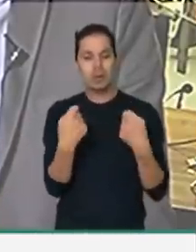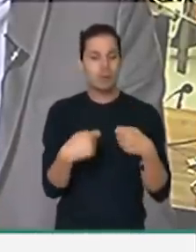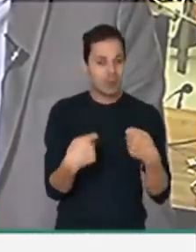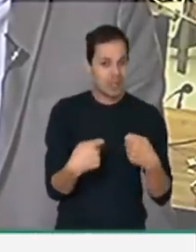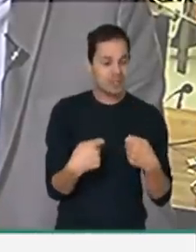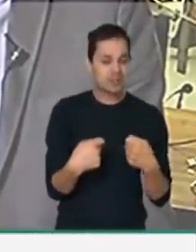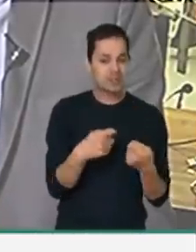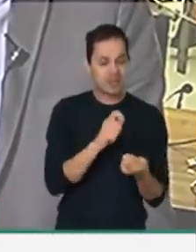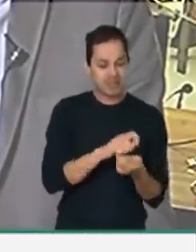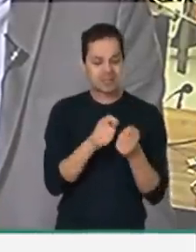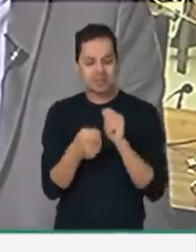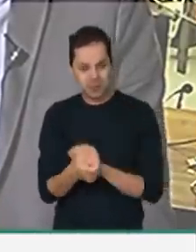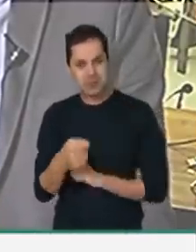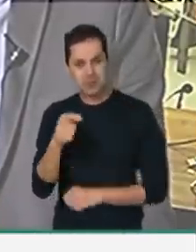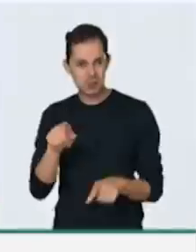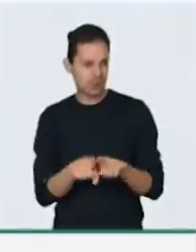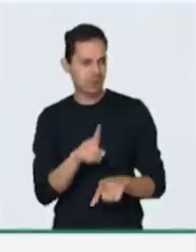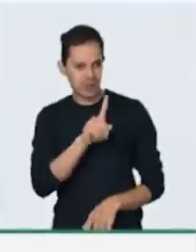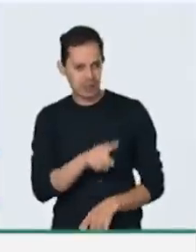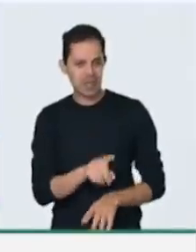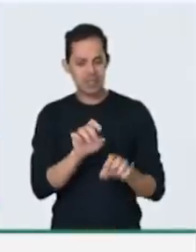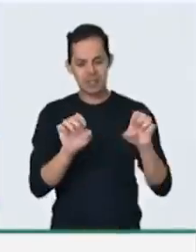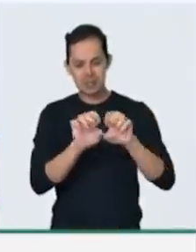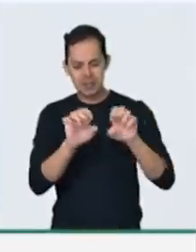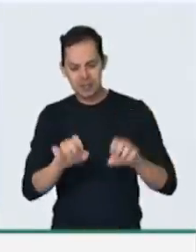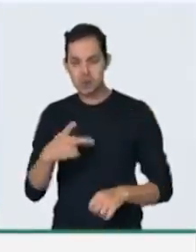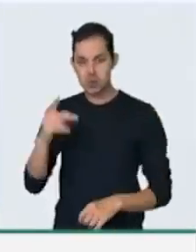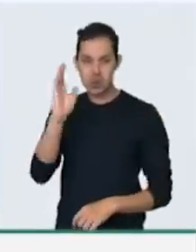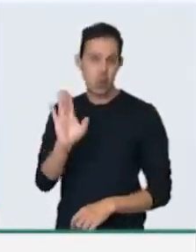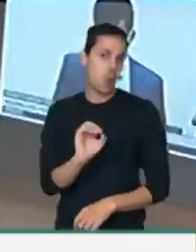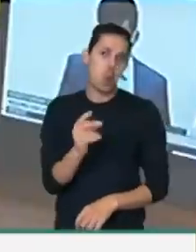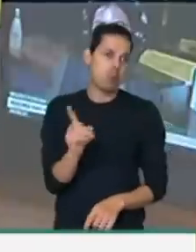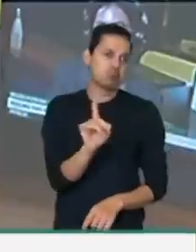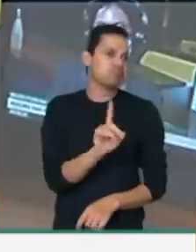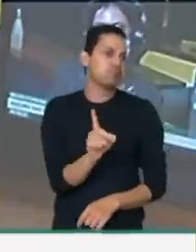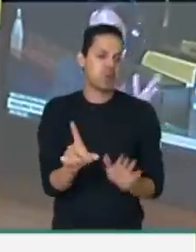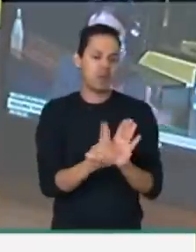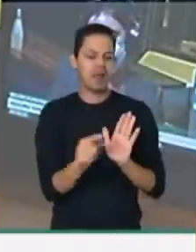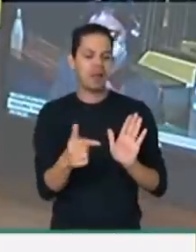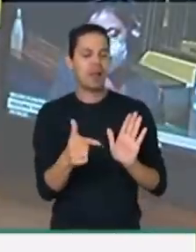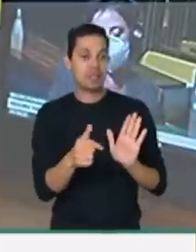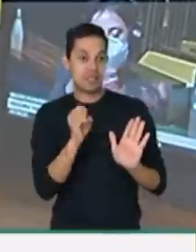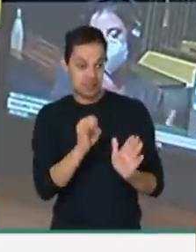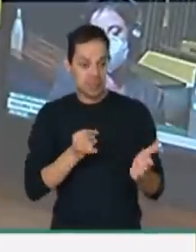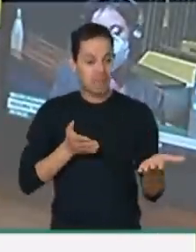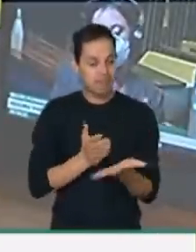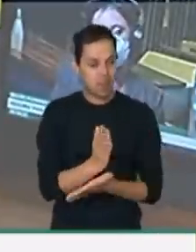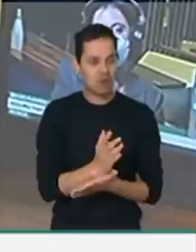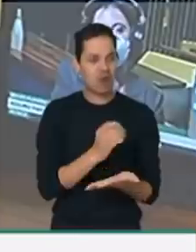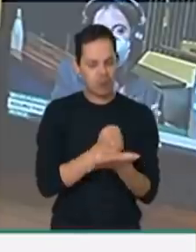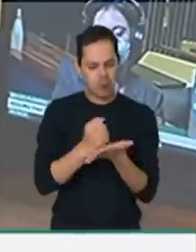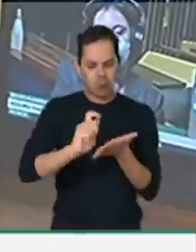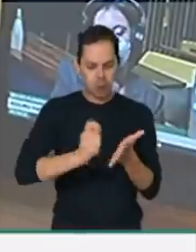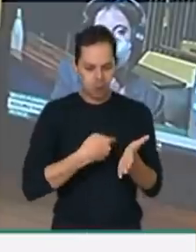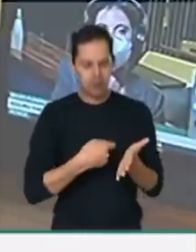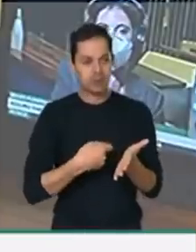de adequação também, né, das estruturas brasileiras, ou não? A lei, ela, se for aprovada, se ela for sancionada dessa forma como